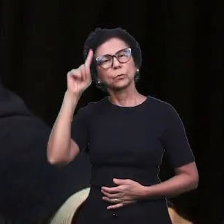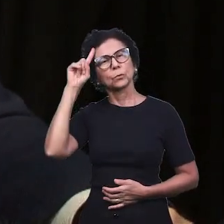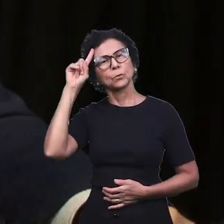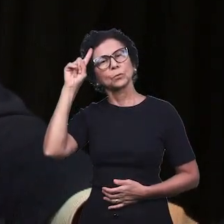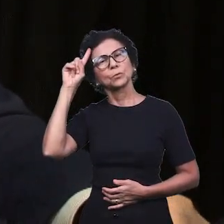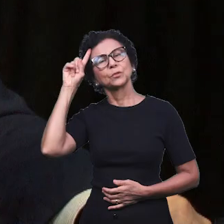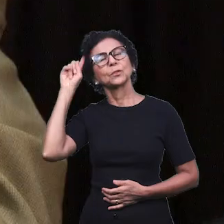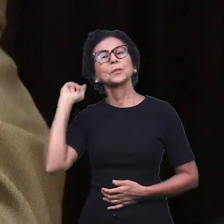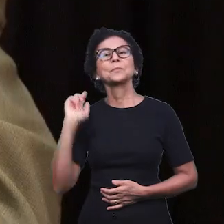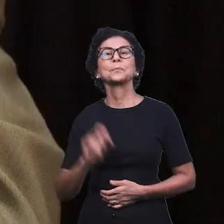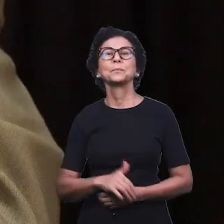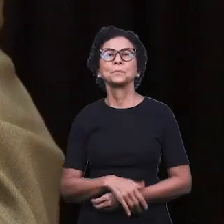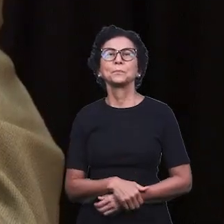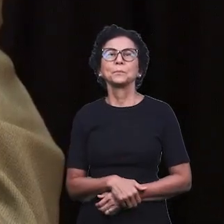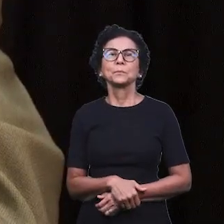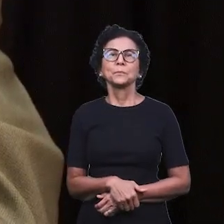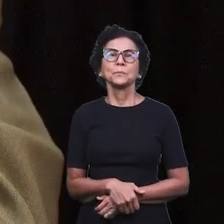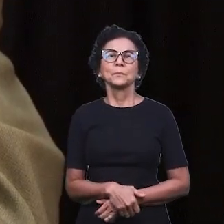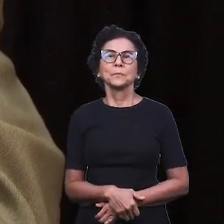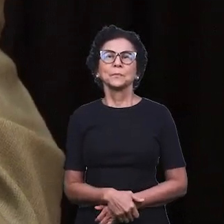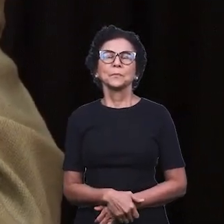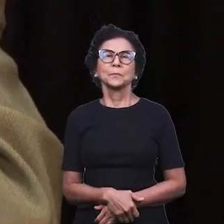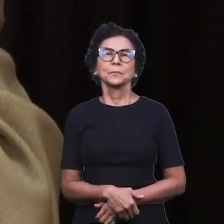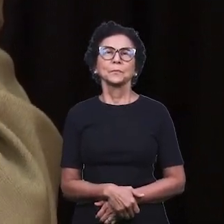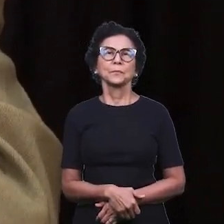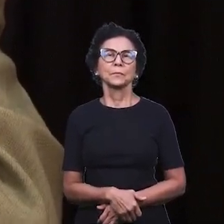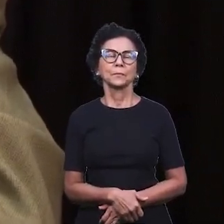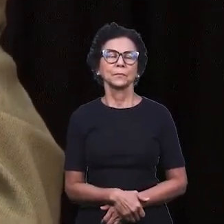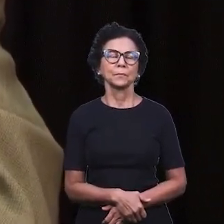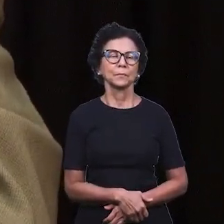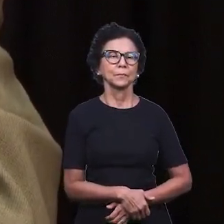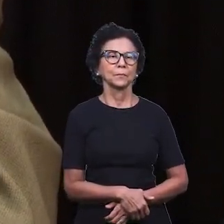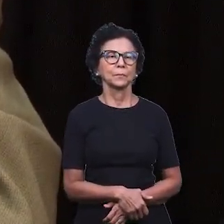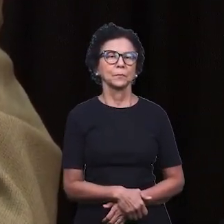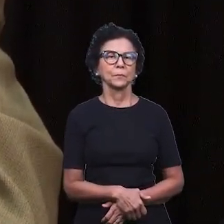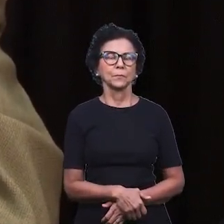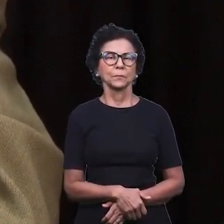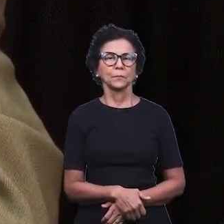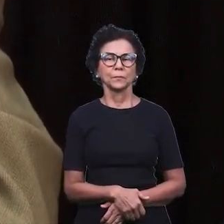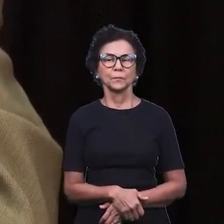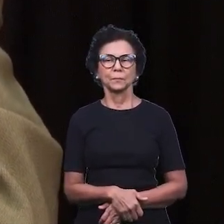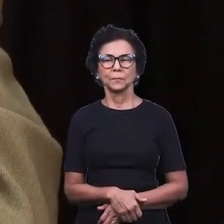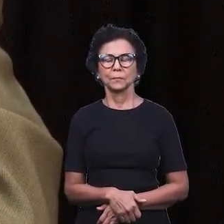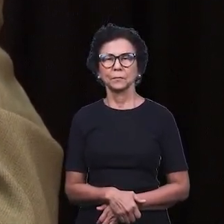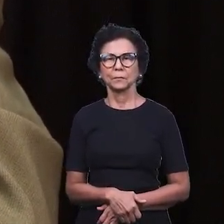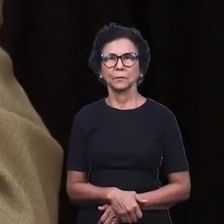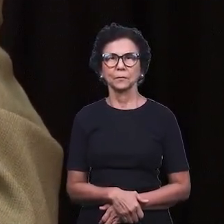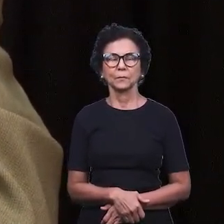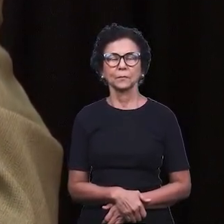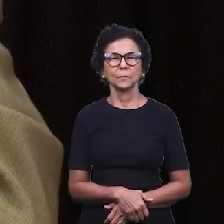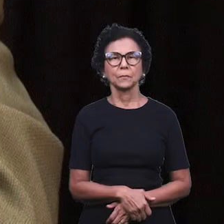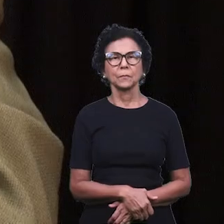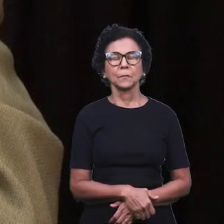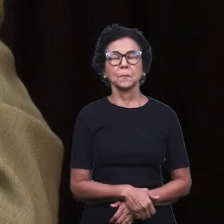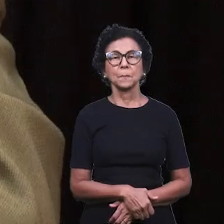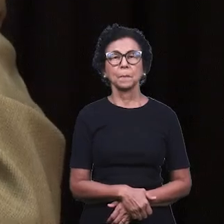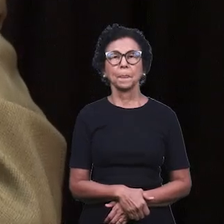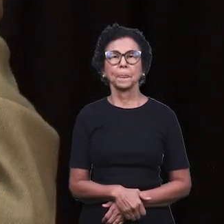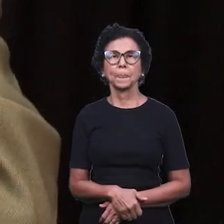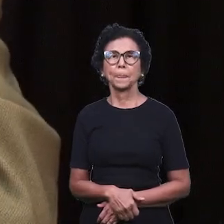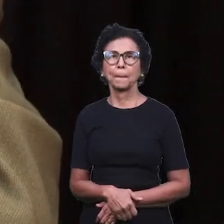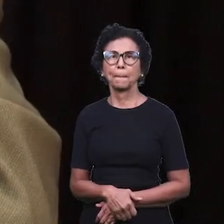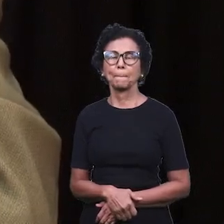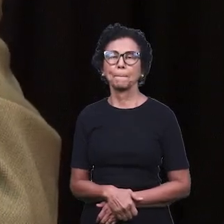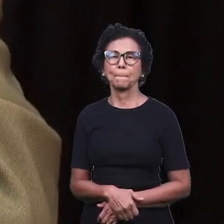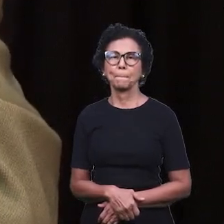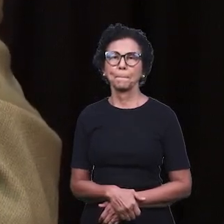Glória a Jesus. Né? Glória E a eu Deus. quero aqui, Marcos, dirigir agora àqueles que estão conosco